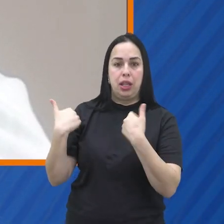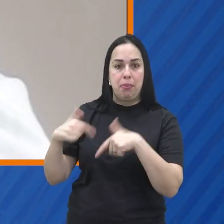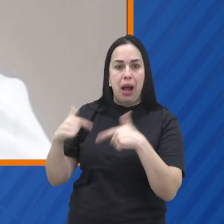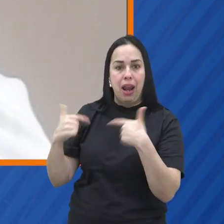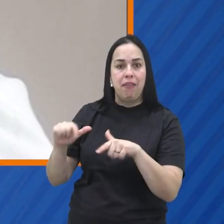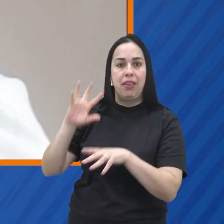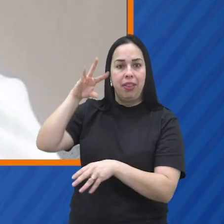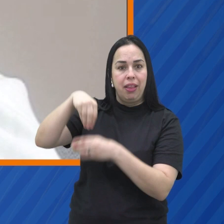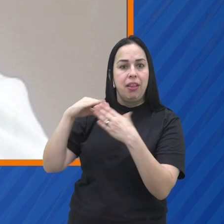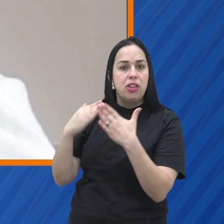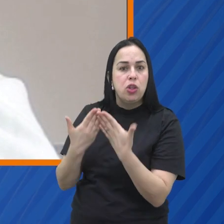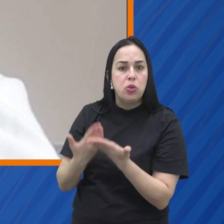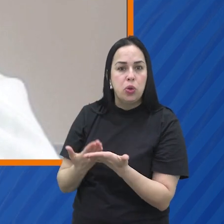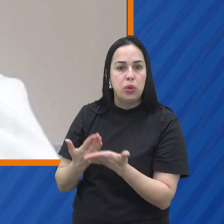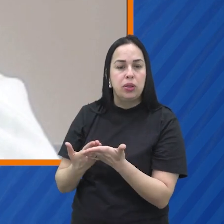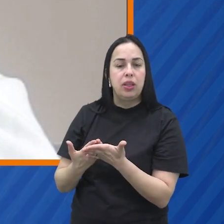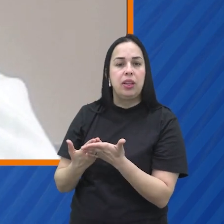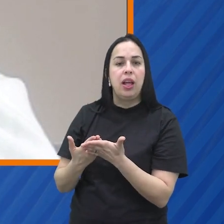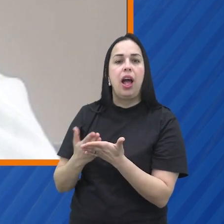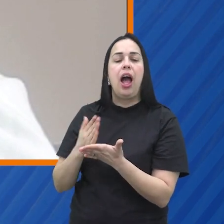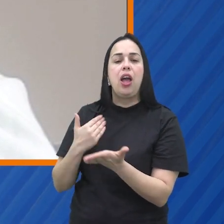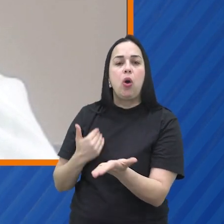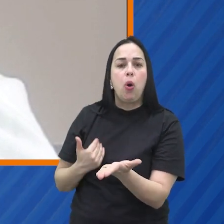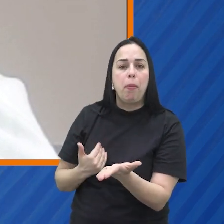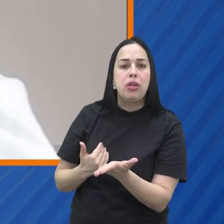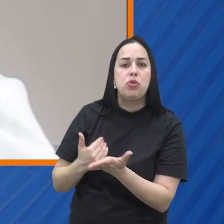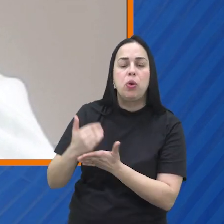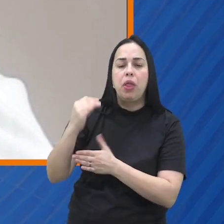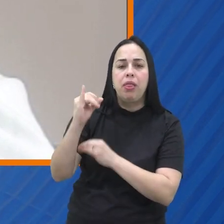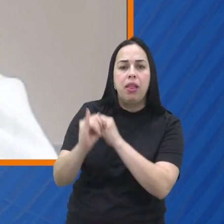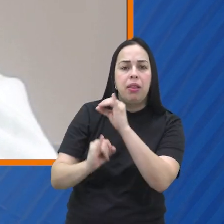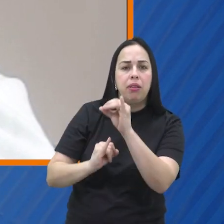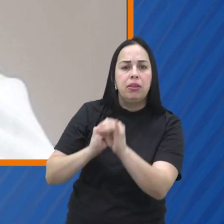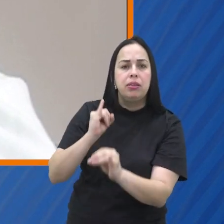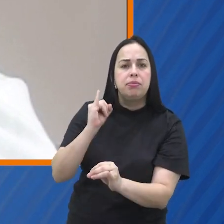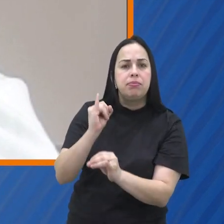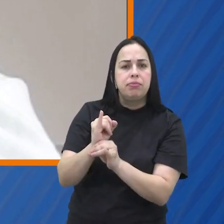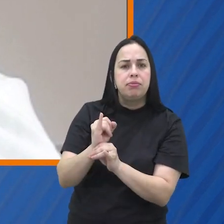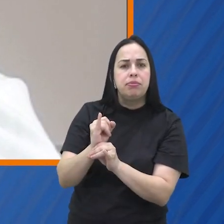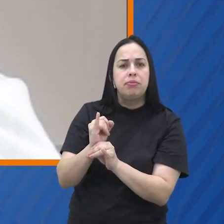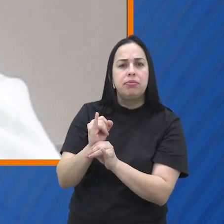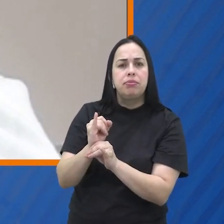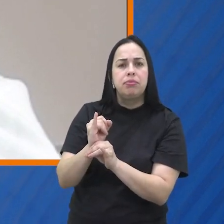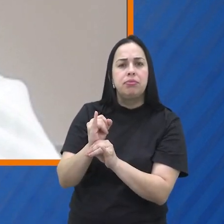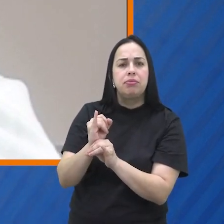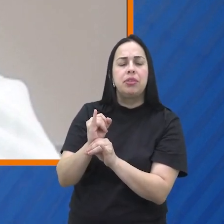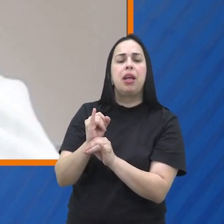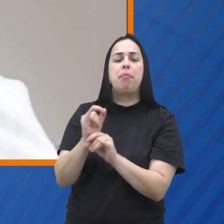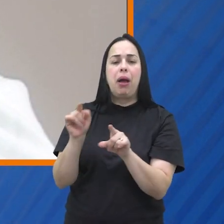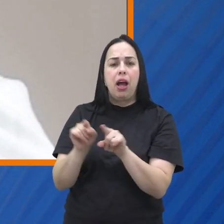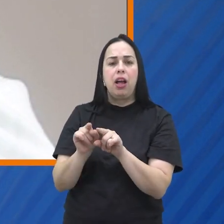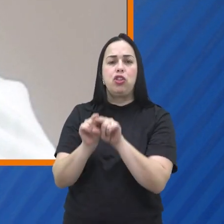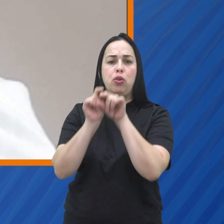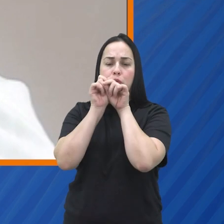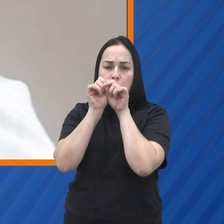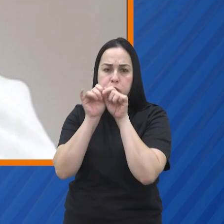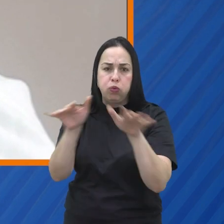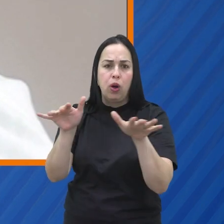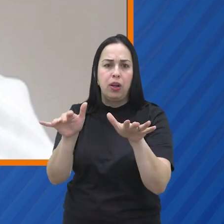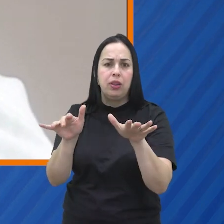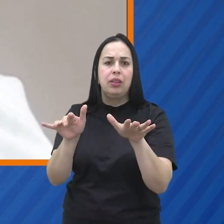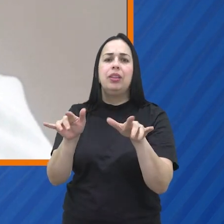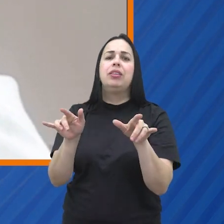escola, os primeiros lugares no digital, na internet, né, que eu utilizei para divulgar o